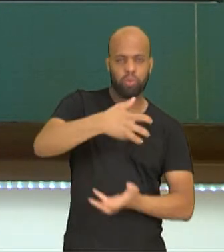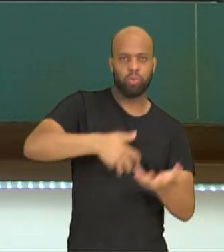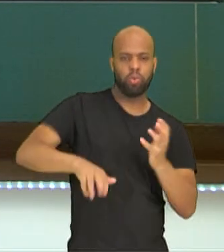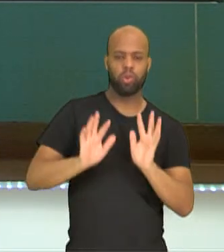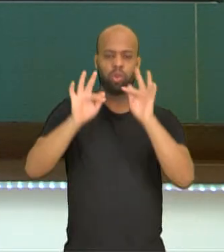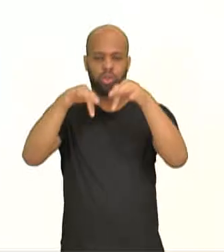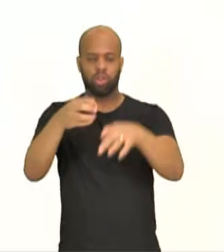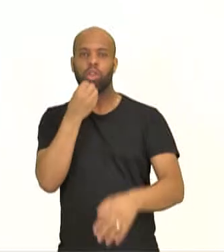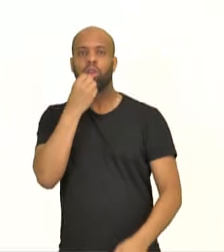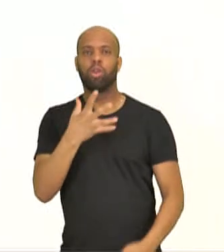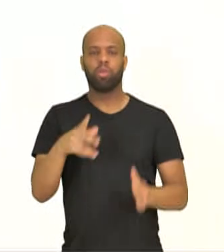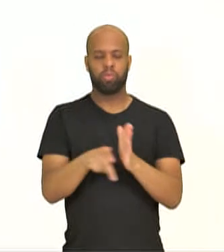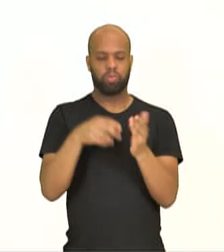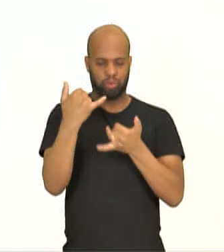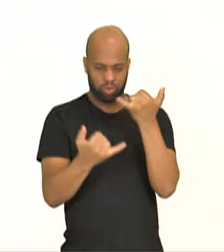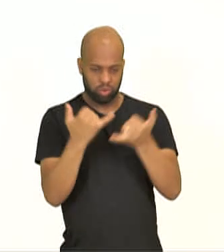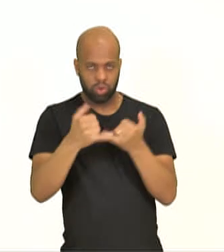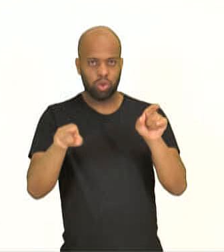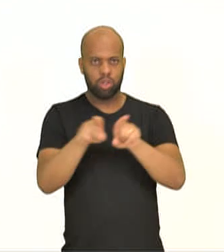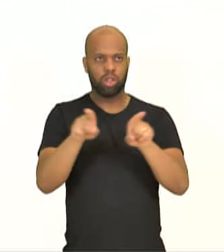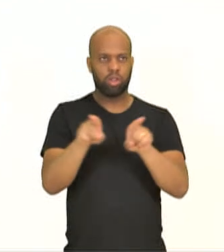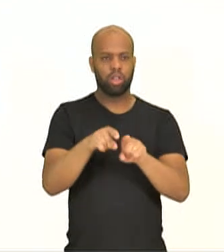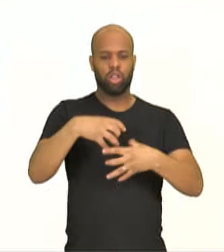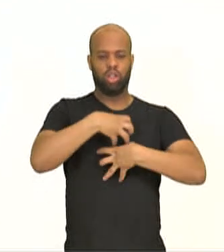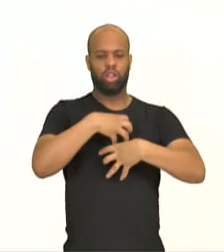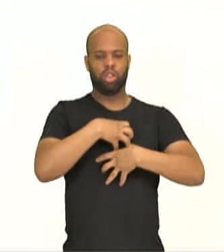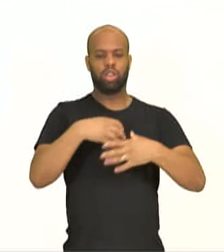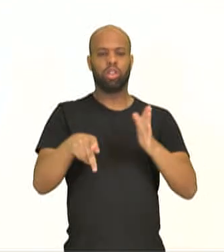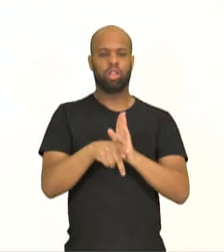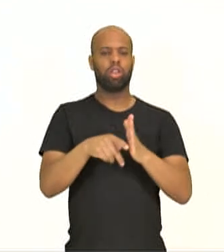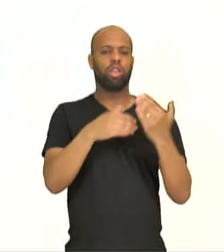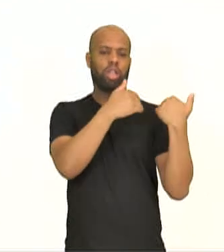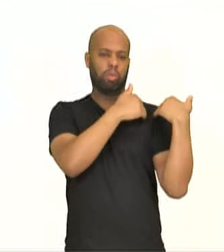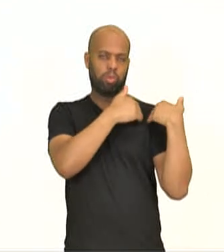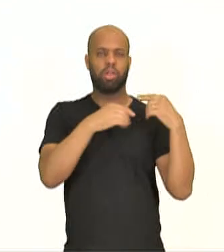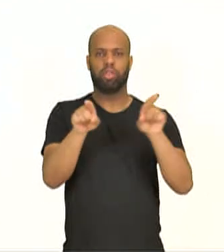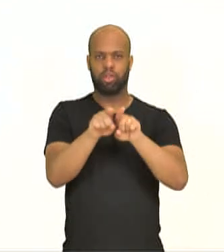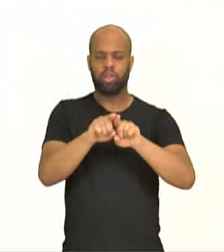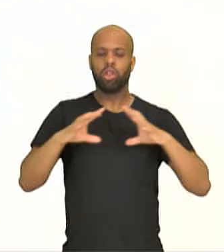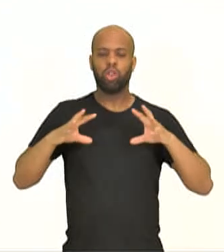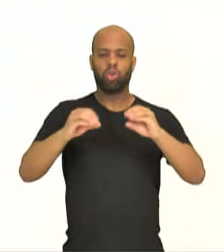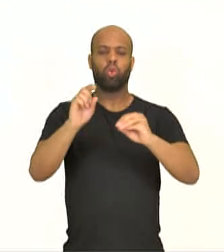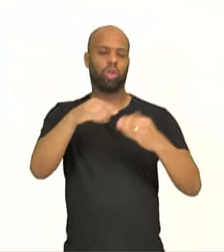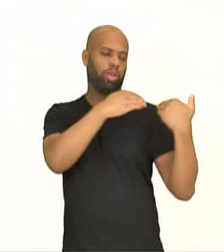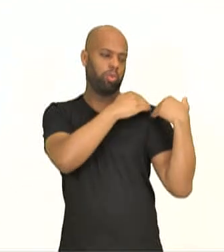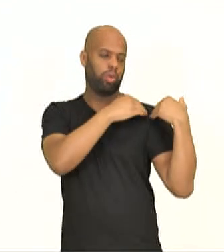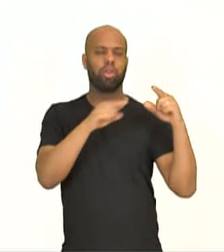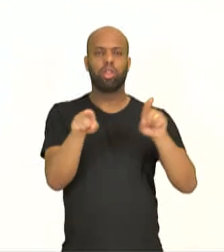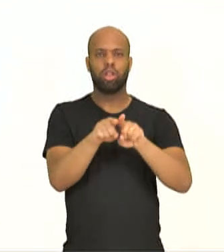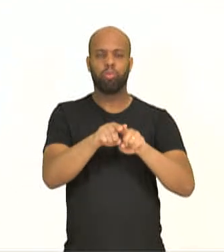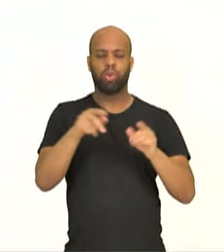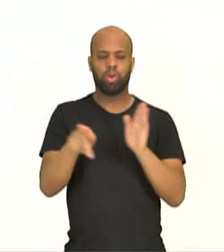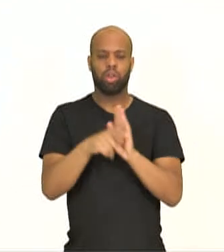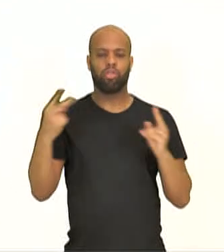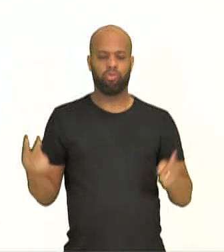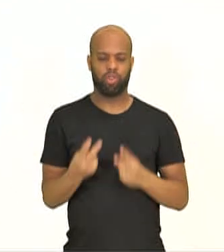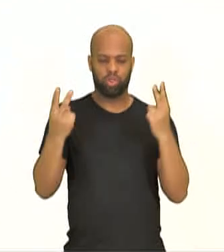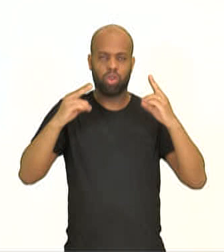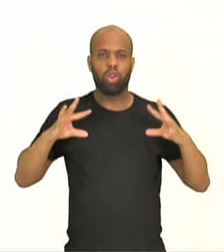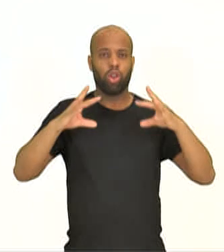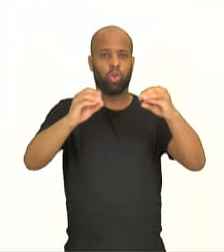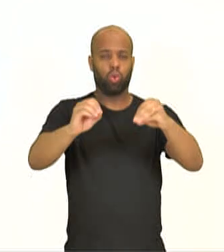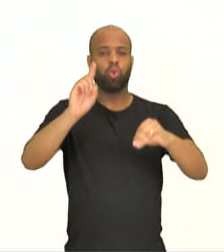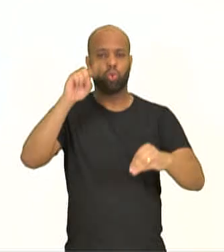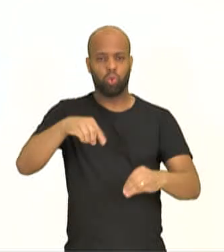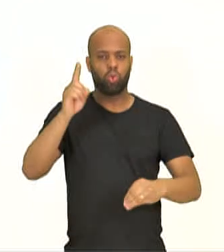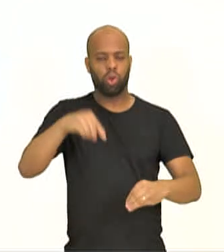resultado bem-sucedido do jogo e sentindo-se corresponsável. Então, todos são responsáveis pela vitória, todos são